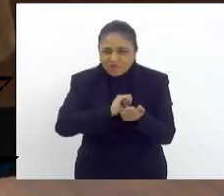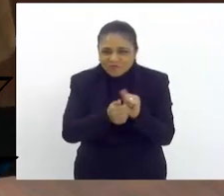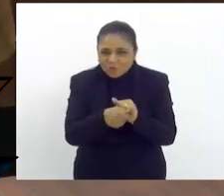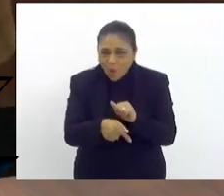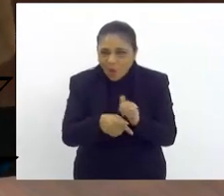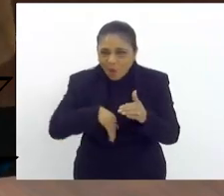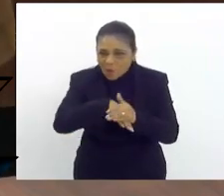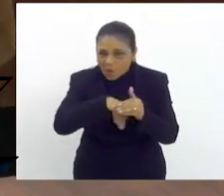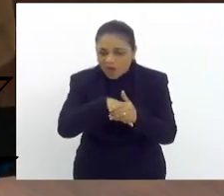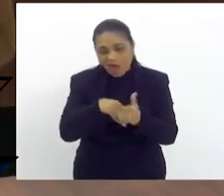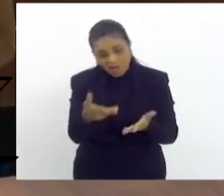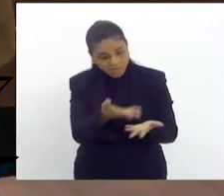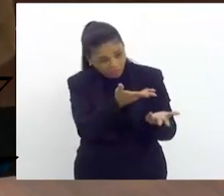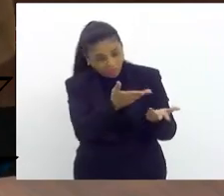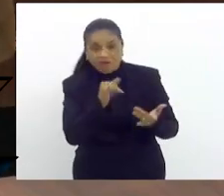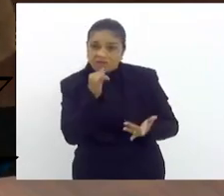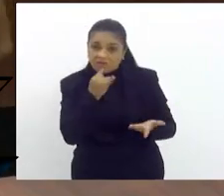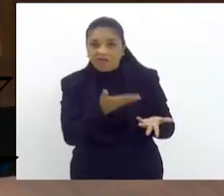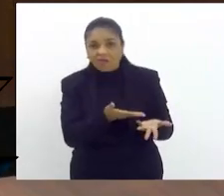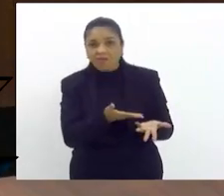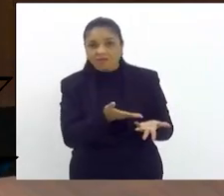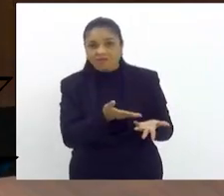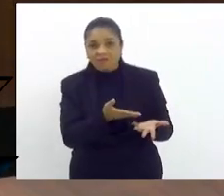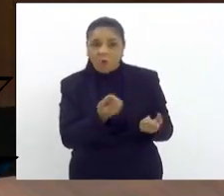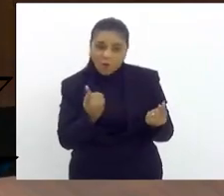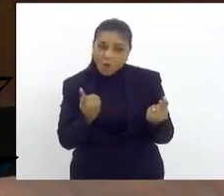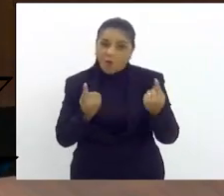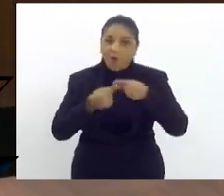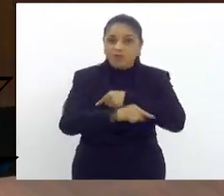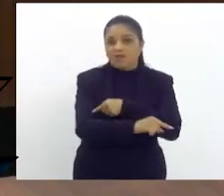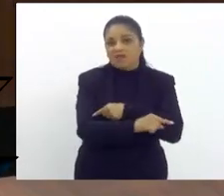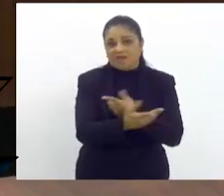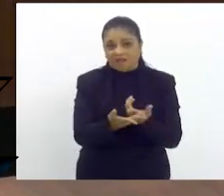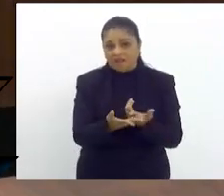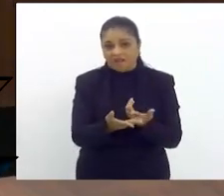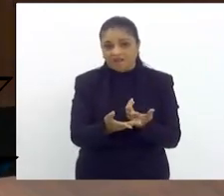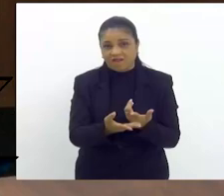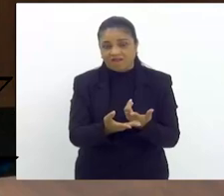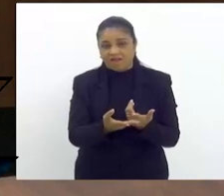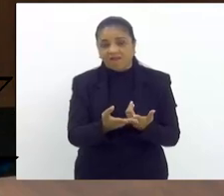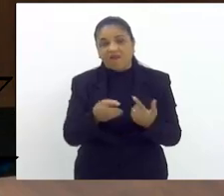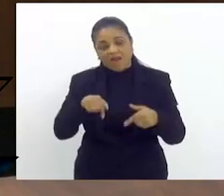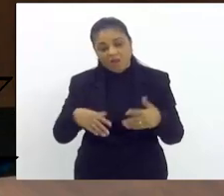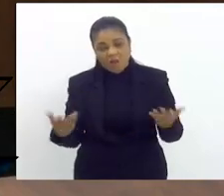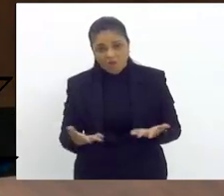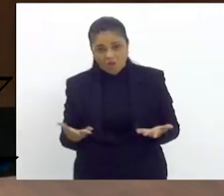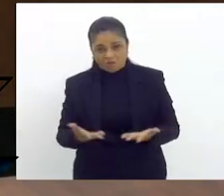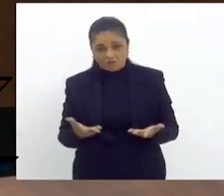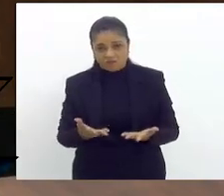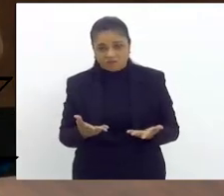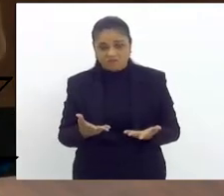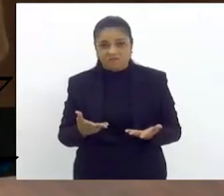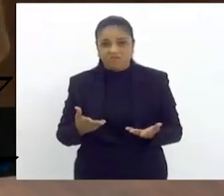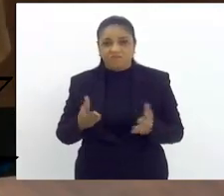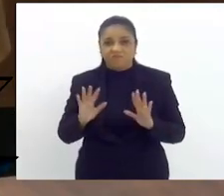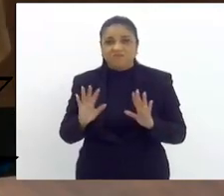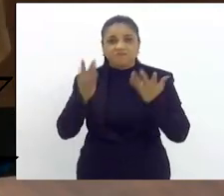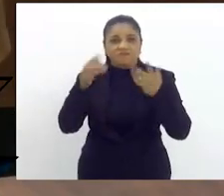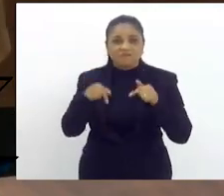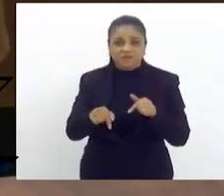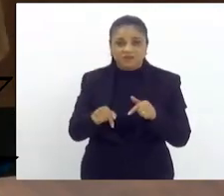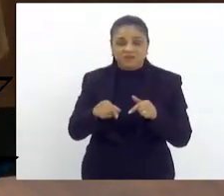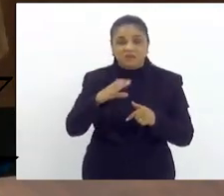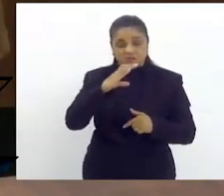aí esse exemplo para demonstrar o contrário e eu quero aqui Celebrar porque no âmbito